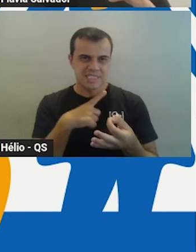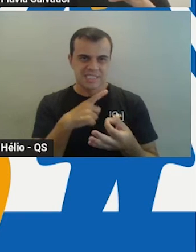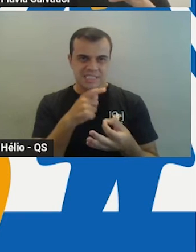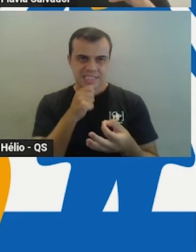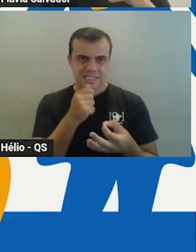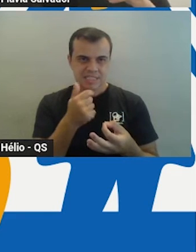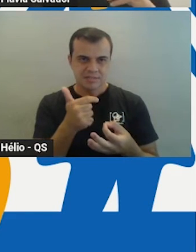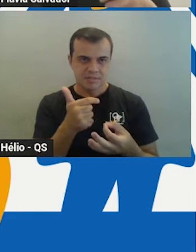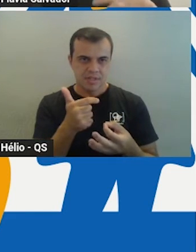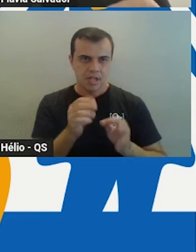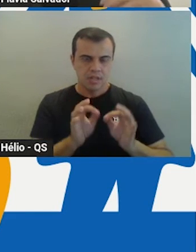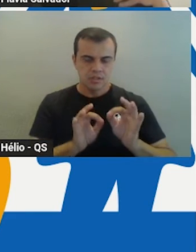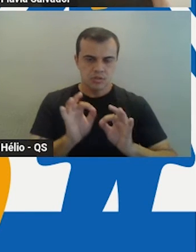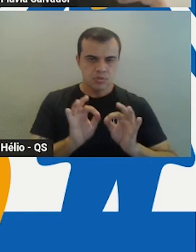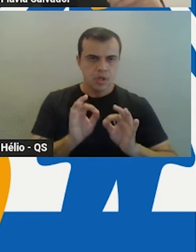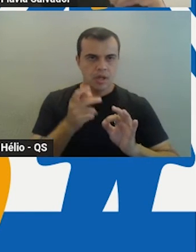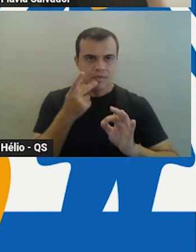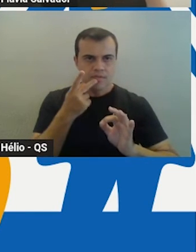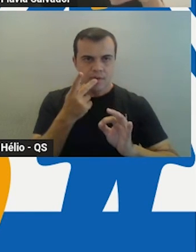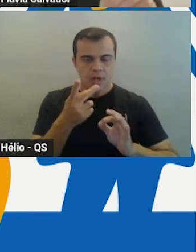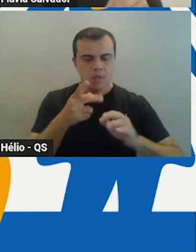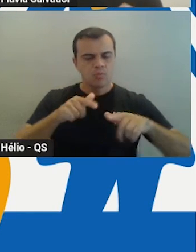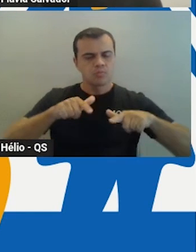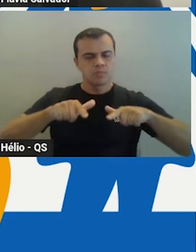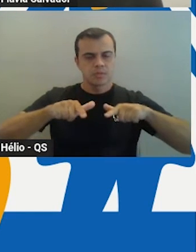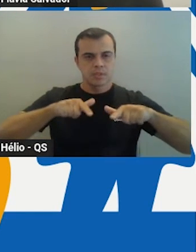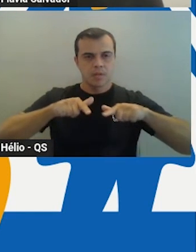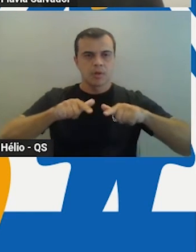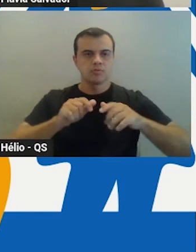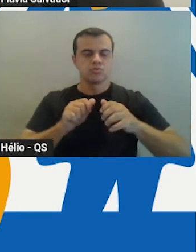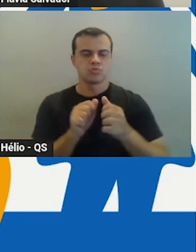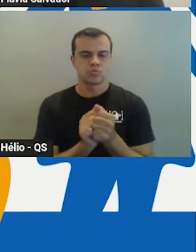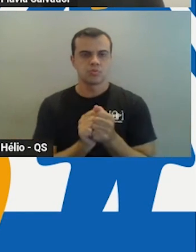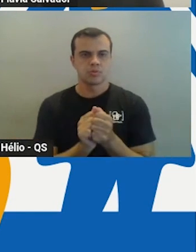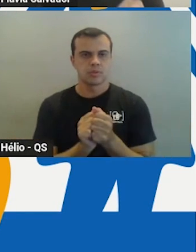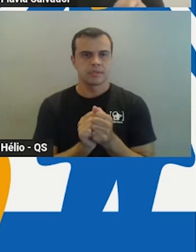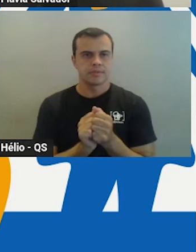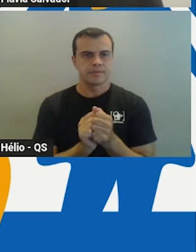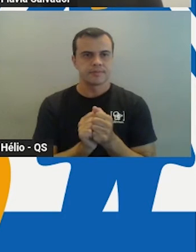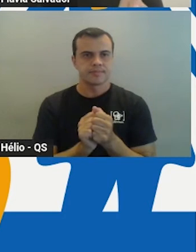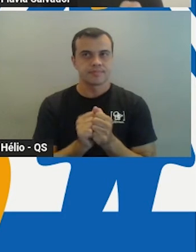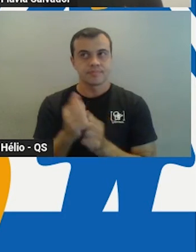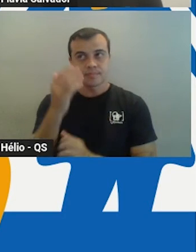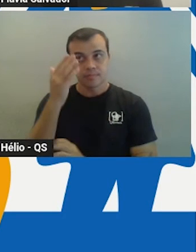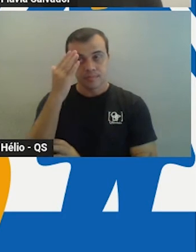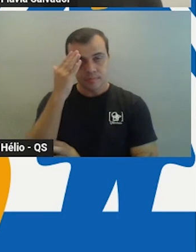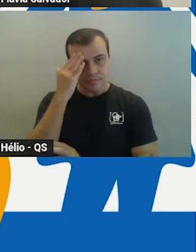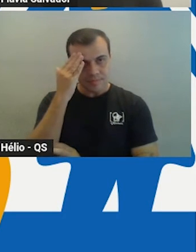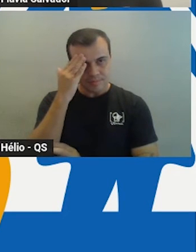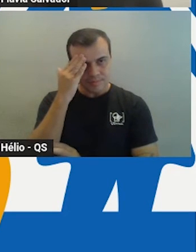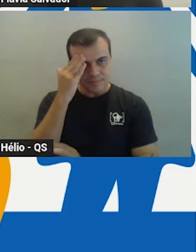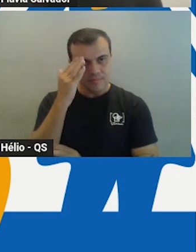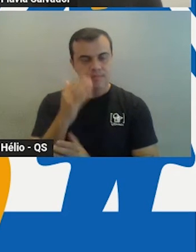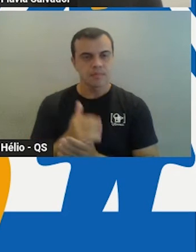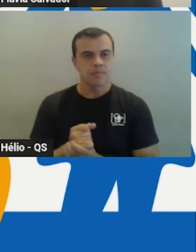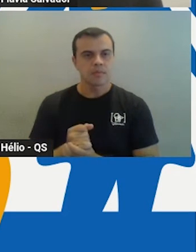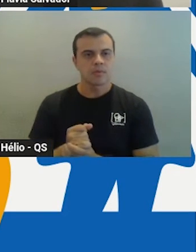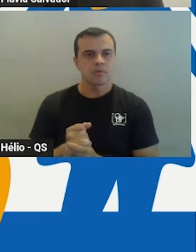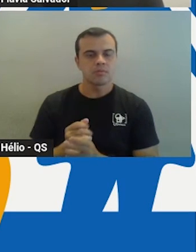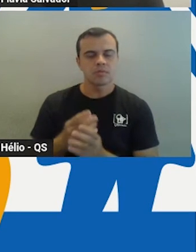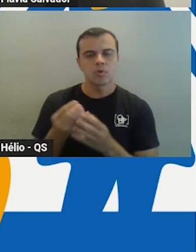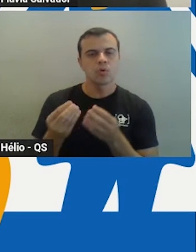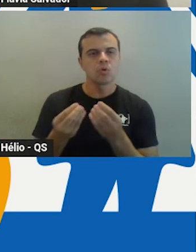houvesse uma escuta, o trabalho conjunto e entender o